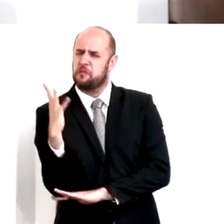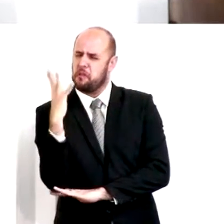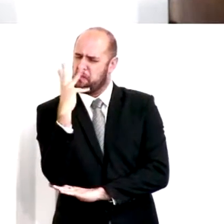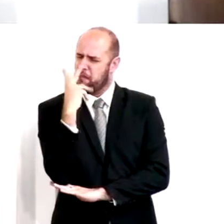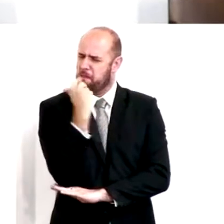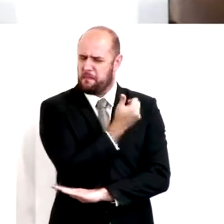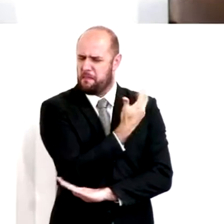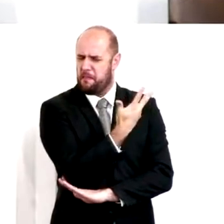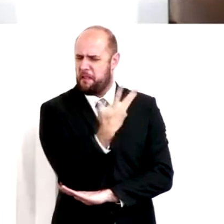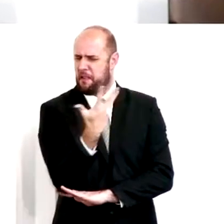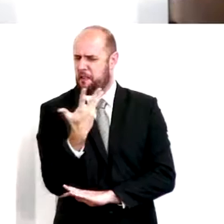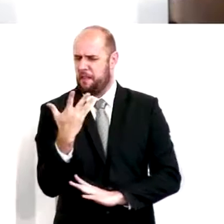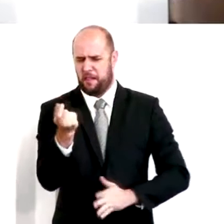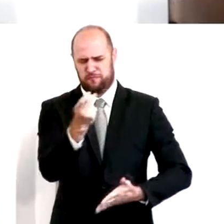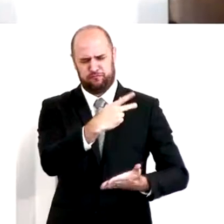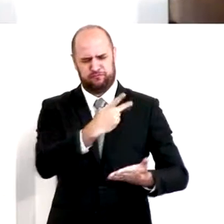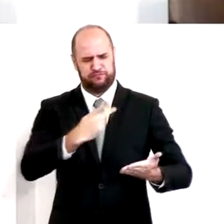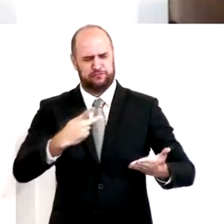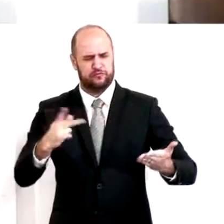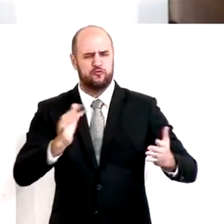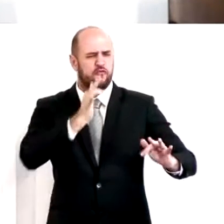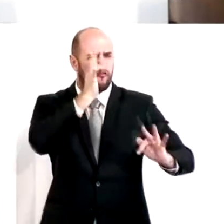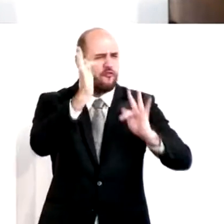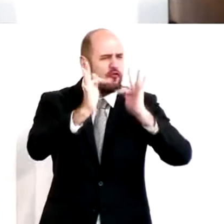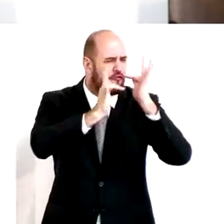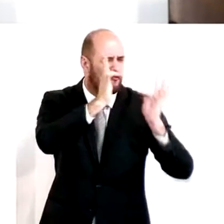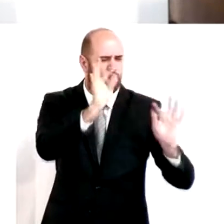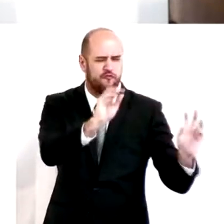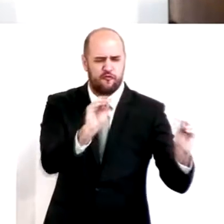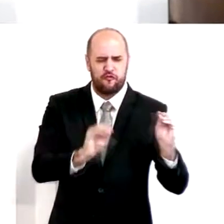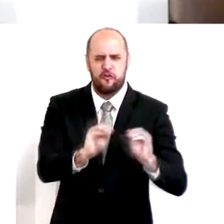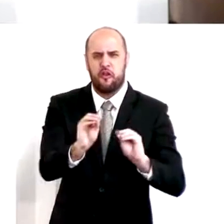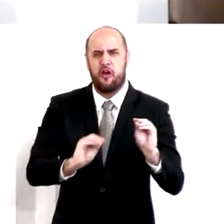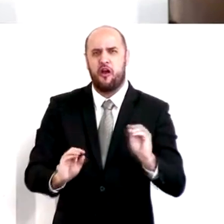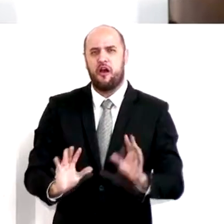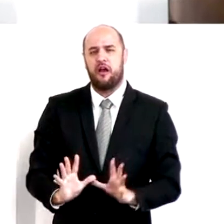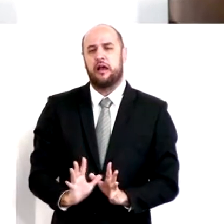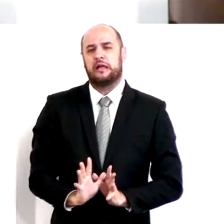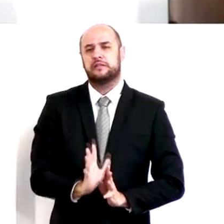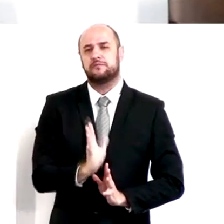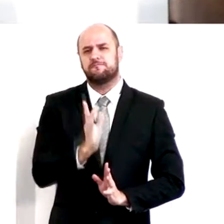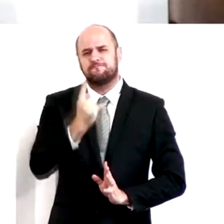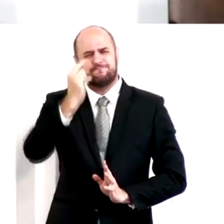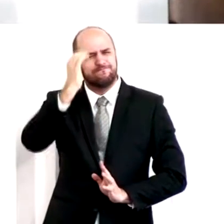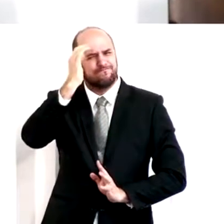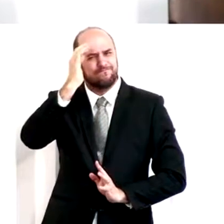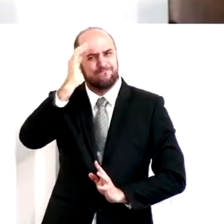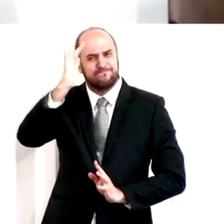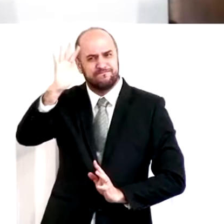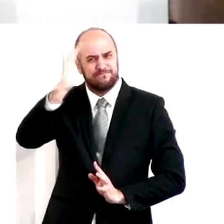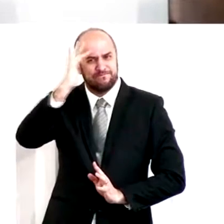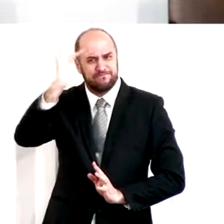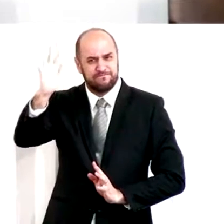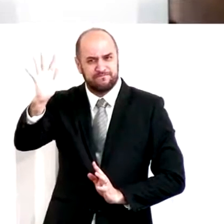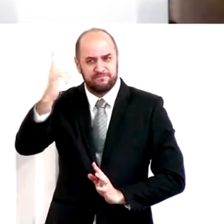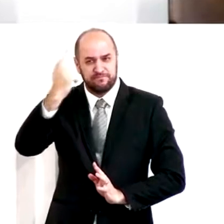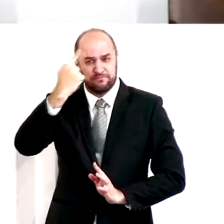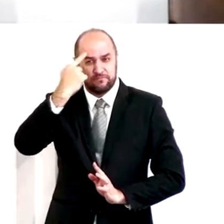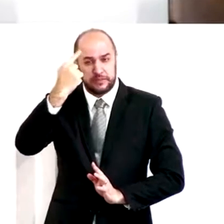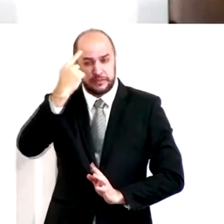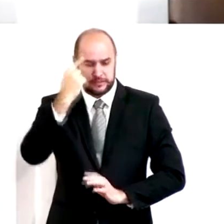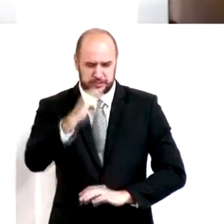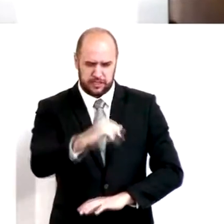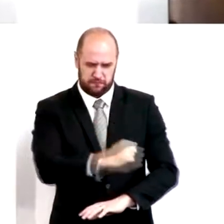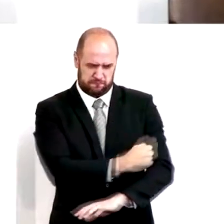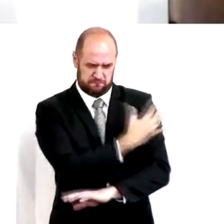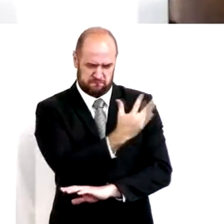lindo jardim, um jardim florido, e gostaria que você usasse a imaginação para pensar que um jardim